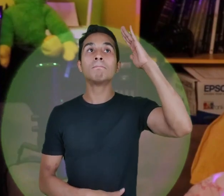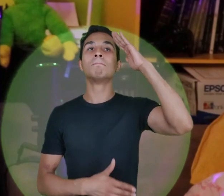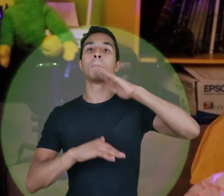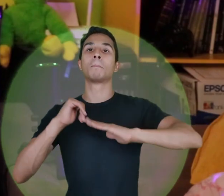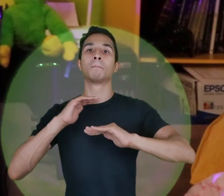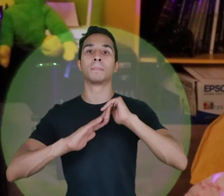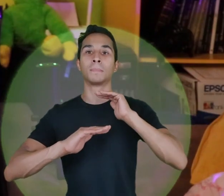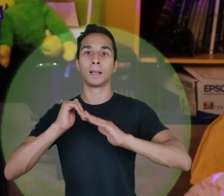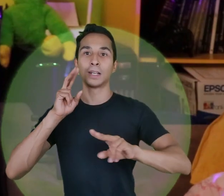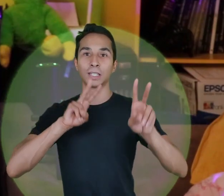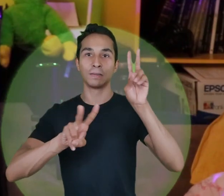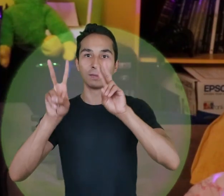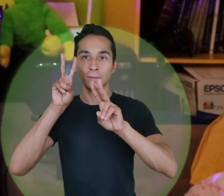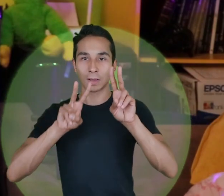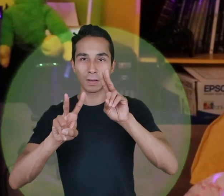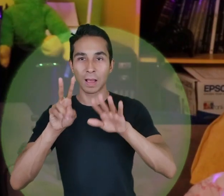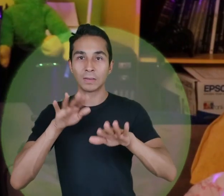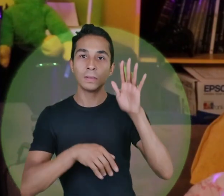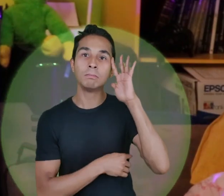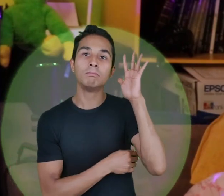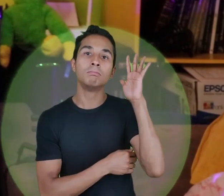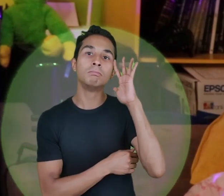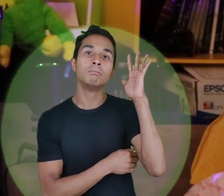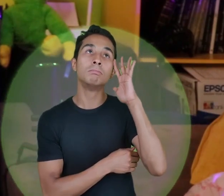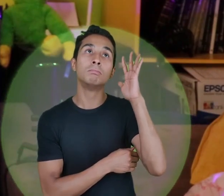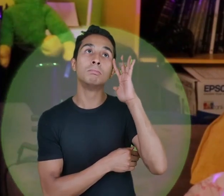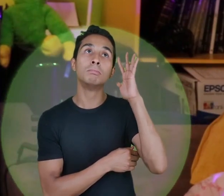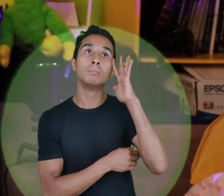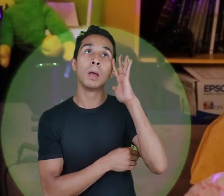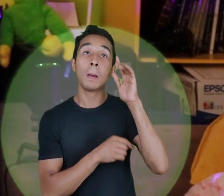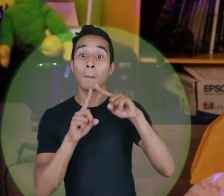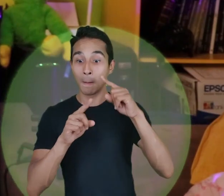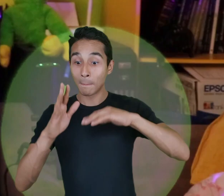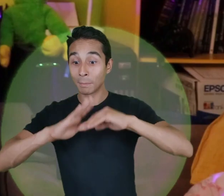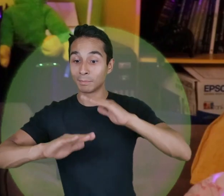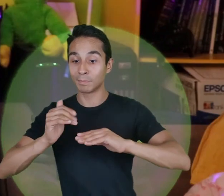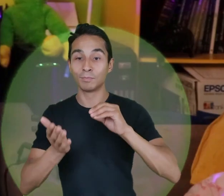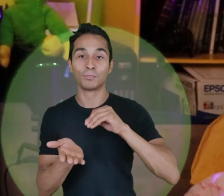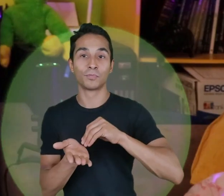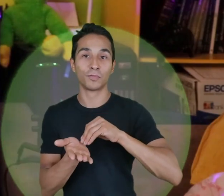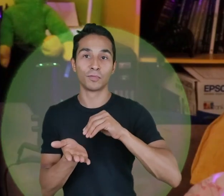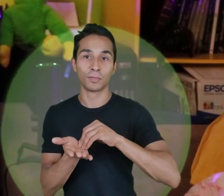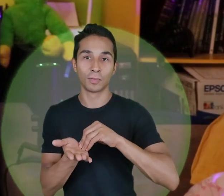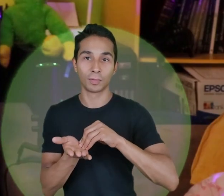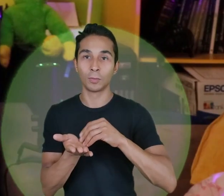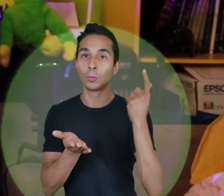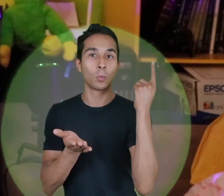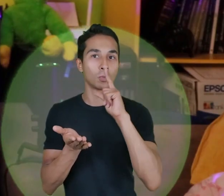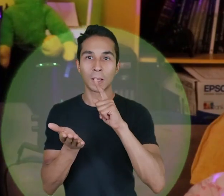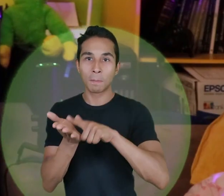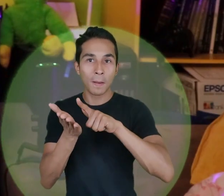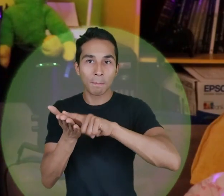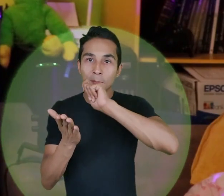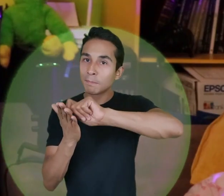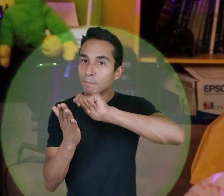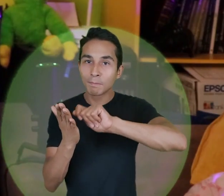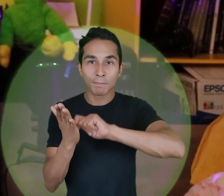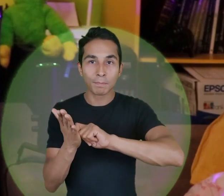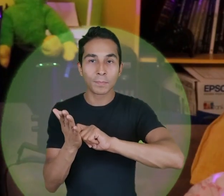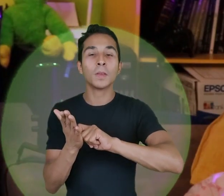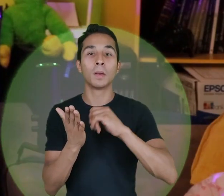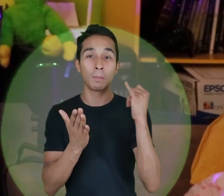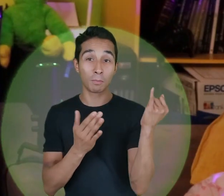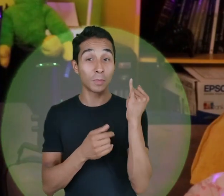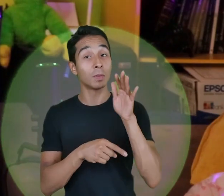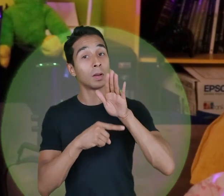concreta, visual, né? Porque muitas vezes a gente está na cabeça, nós já tem a ideia toda na cabeça, será? Você vai colocar no papel, tem coisas fundamentais